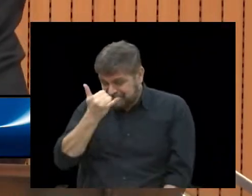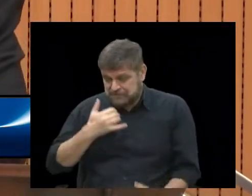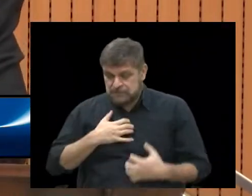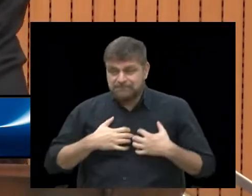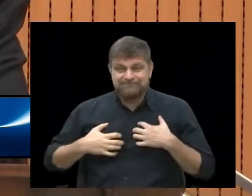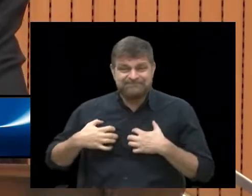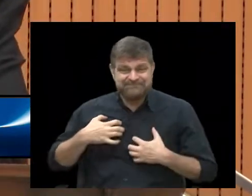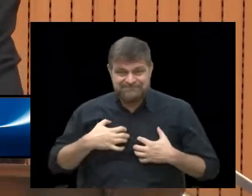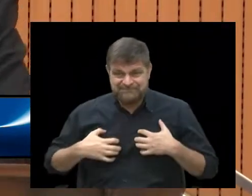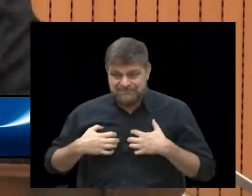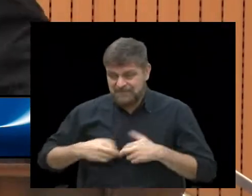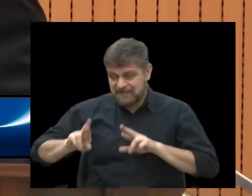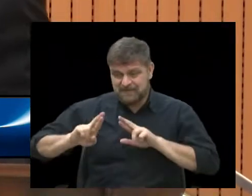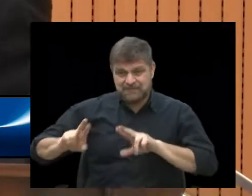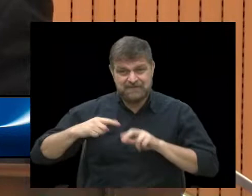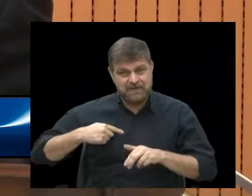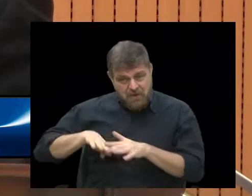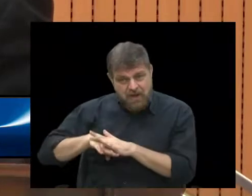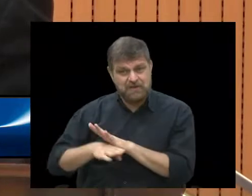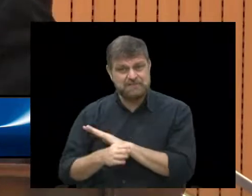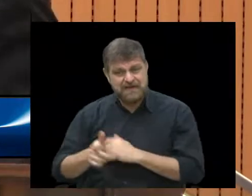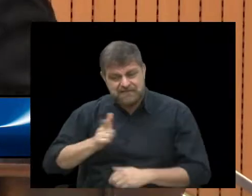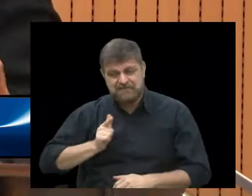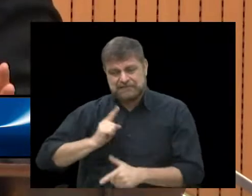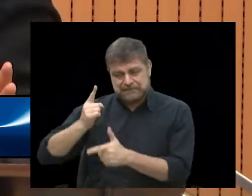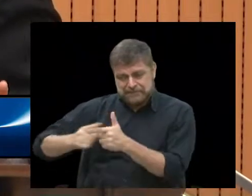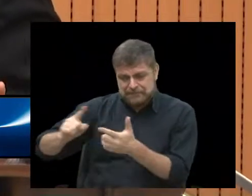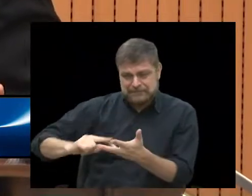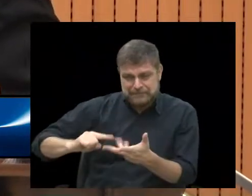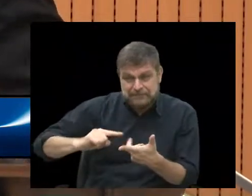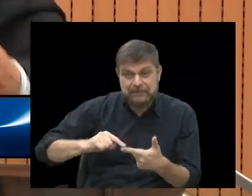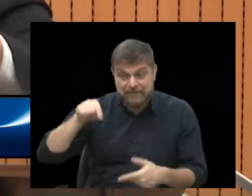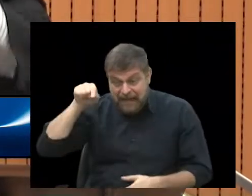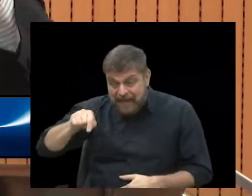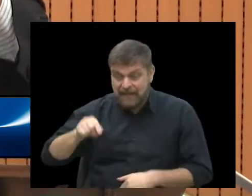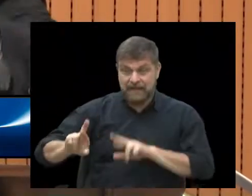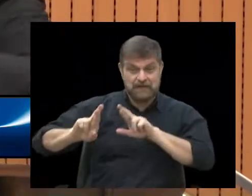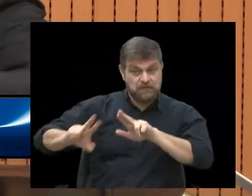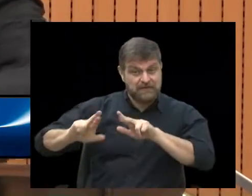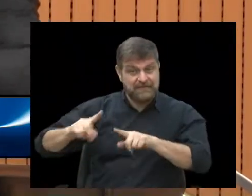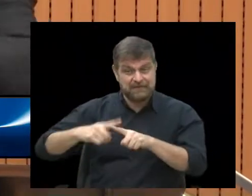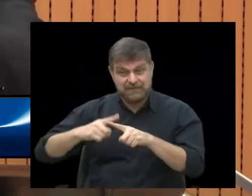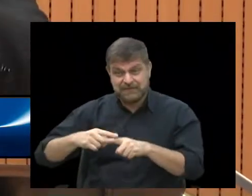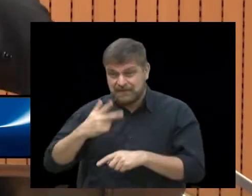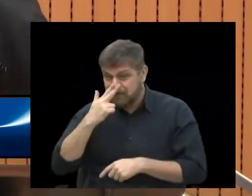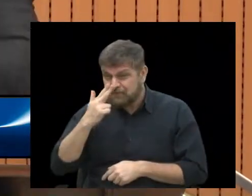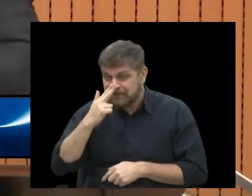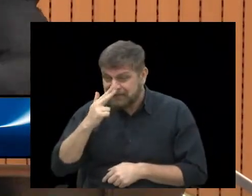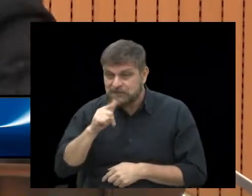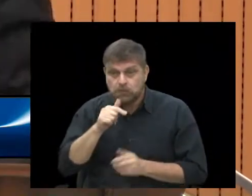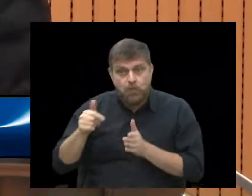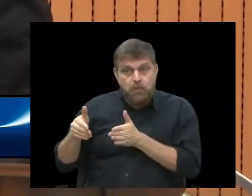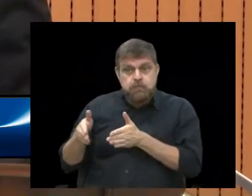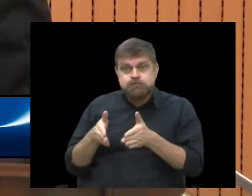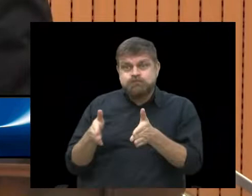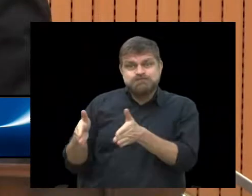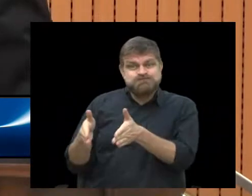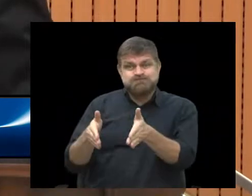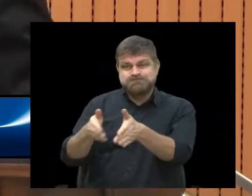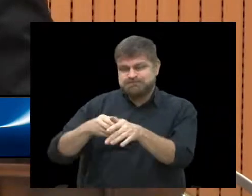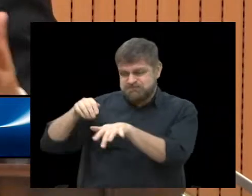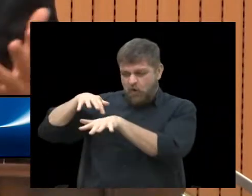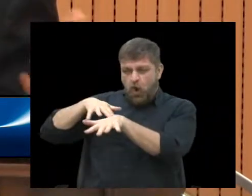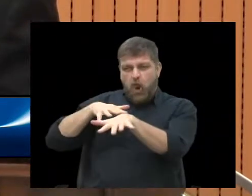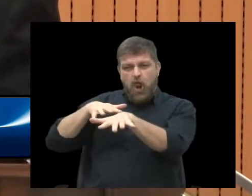situação diferente das que eu estou habituado a ver na cidade, porque se trata realmente de praticamente de um rio que está aberto